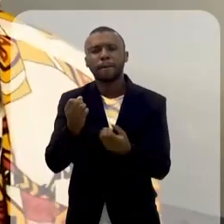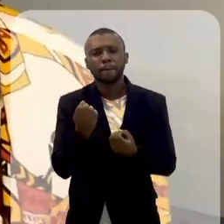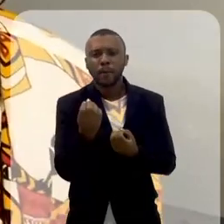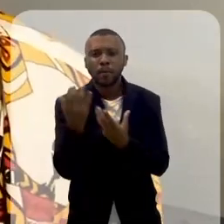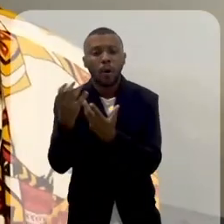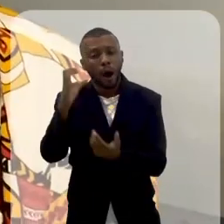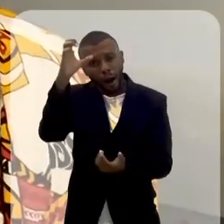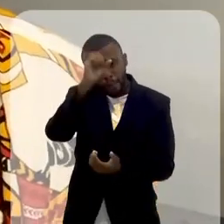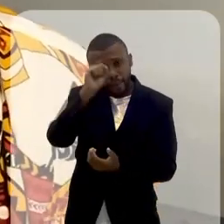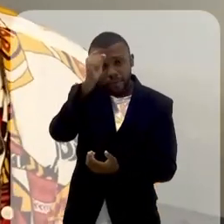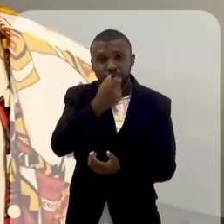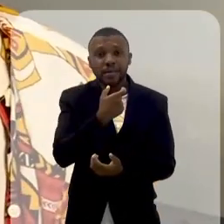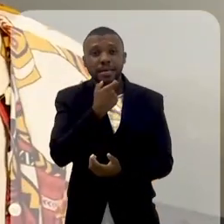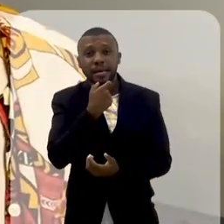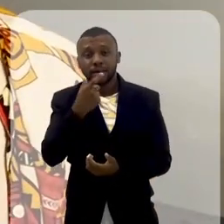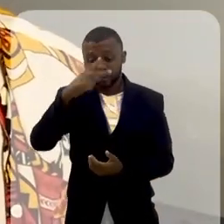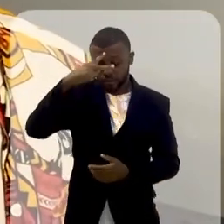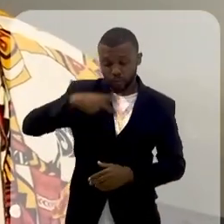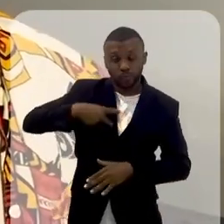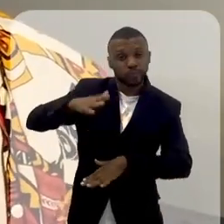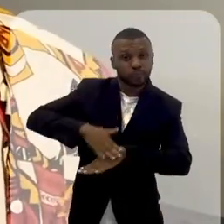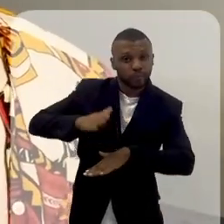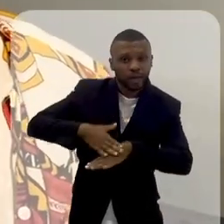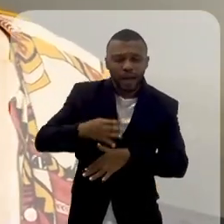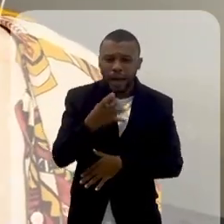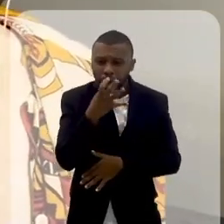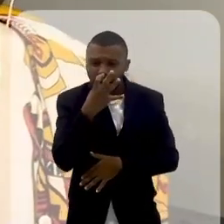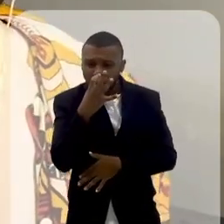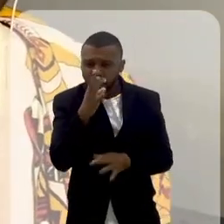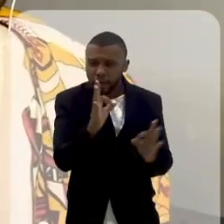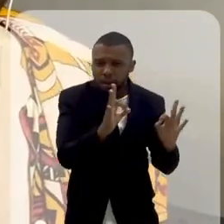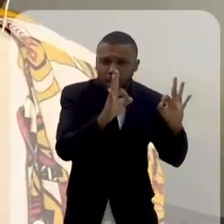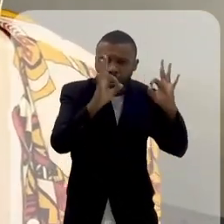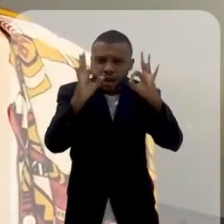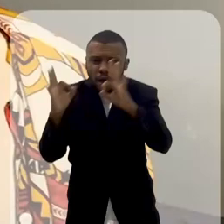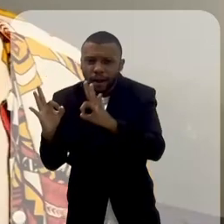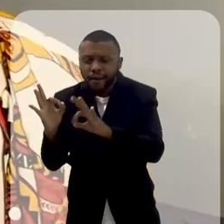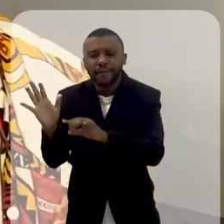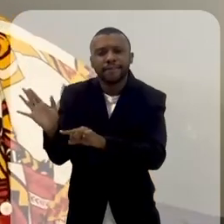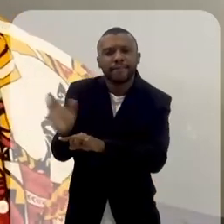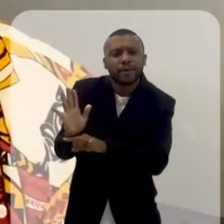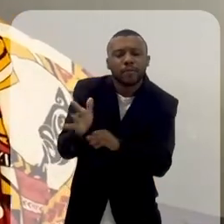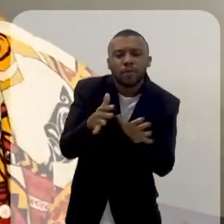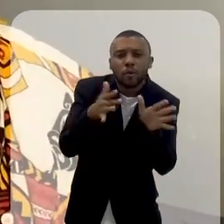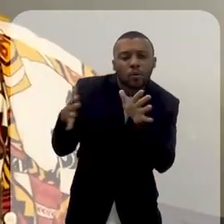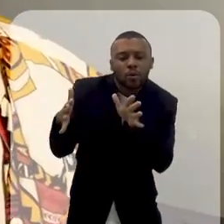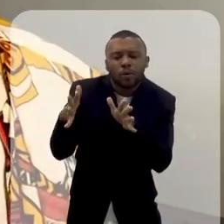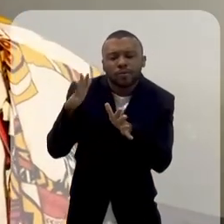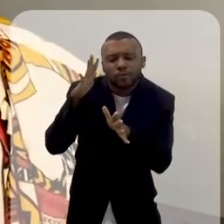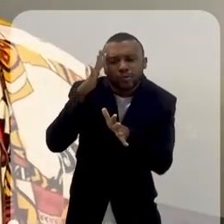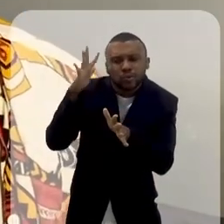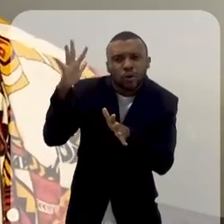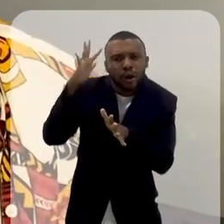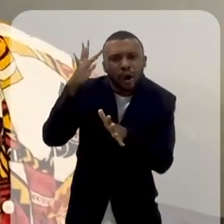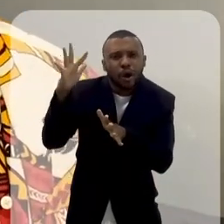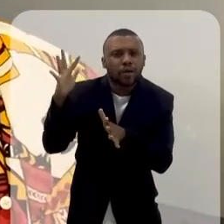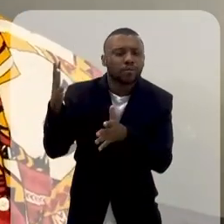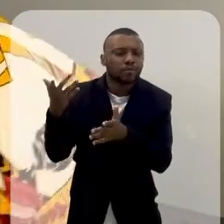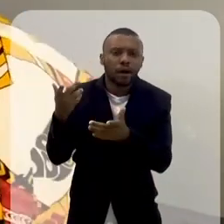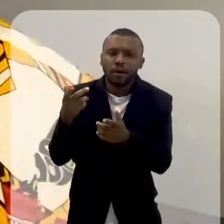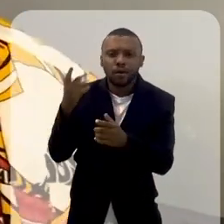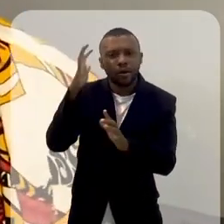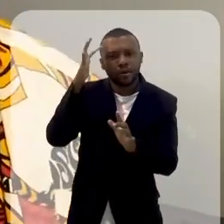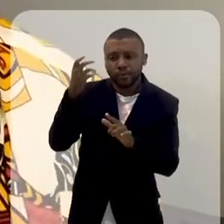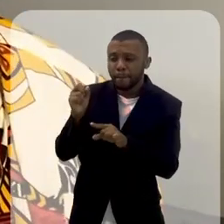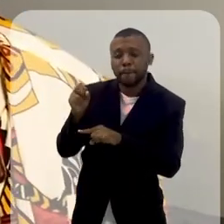mundo. Eu aprendi inglês autodidata, eu nunca fiz curso. Eu aprendi jogando videogame e assistindo filme. Então, assim, sempre foi meu sonho ver tudo. E